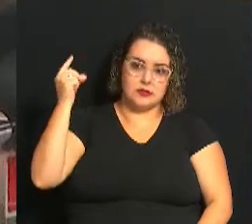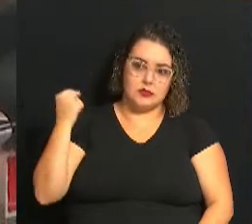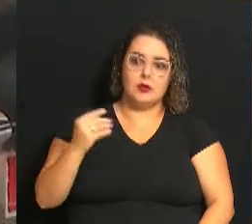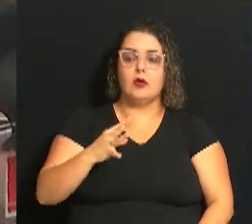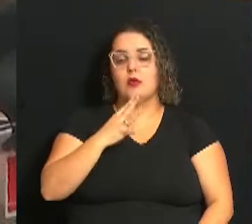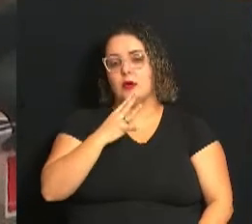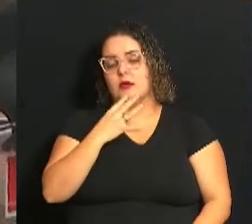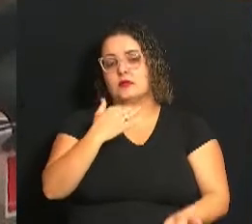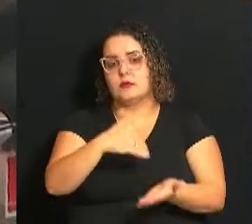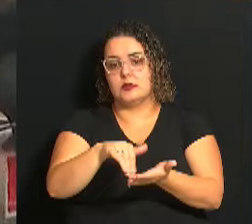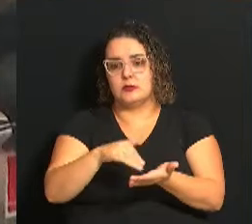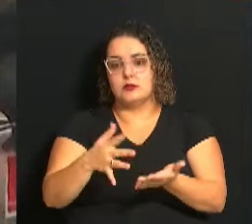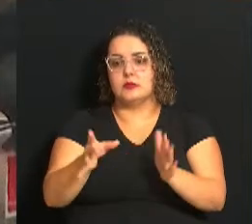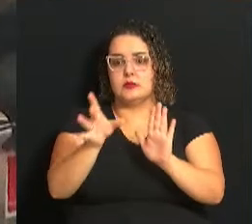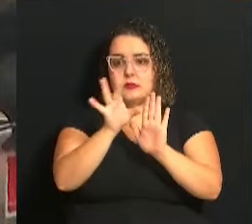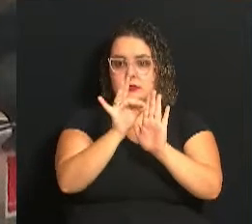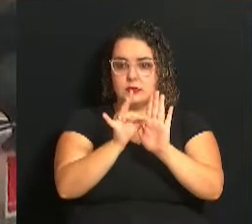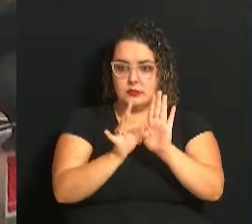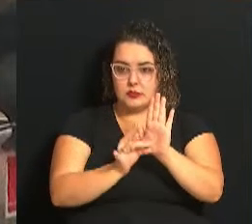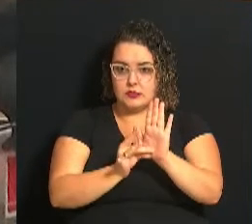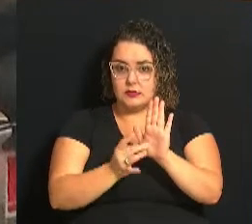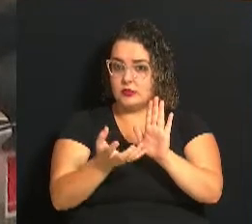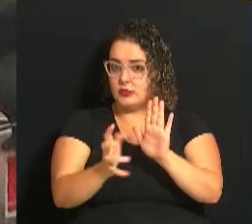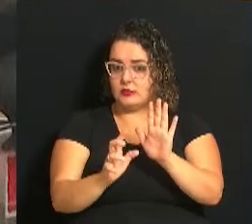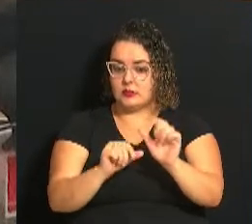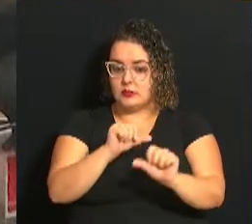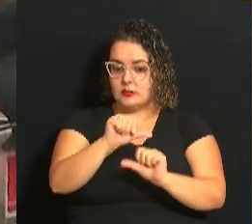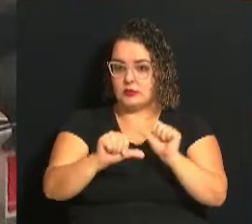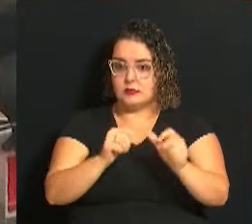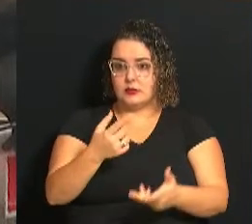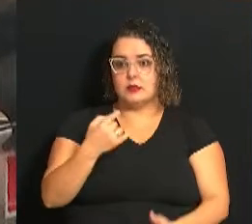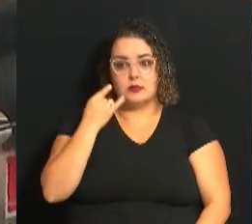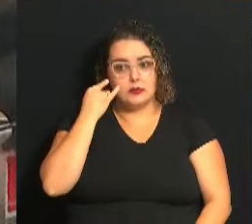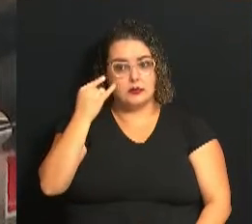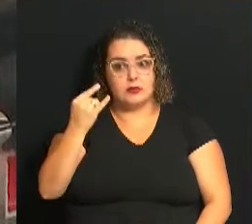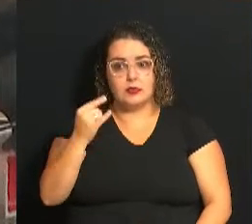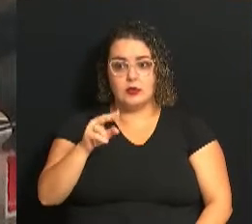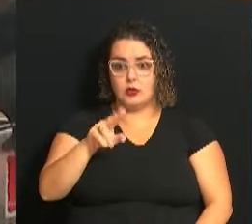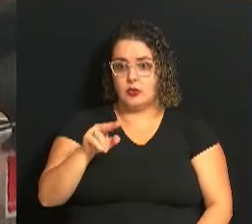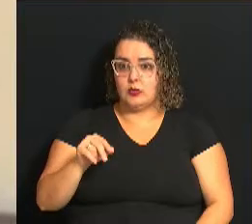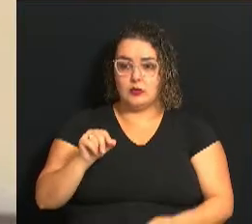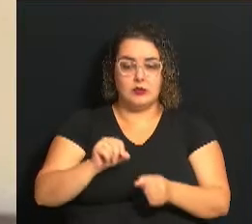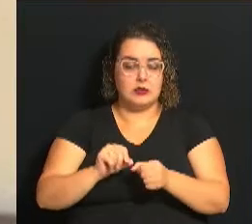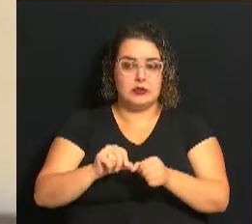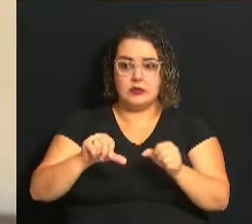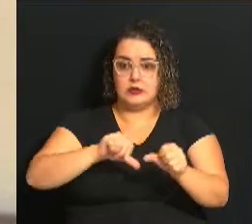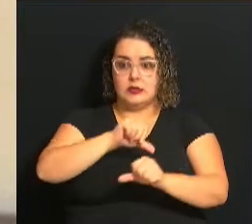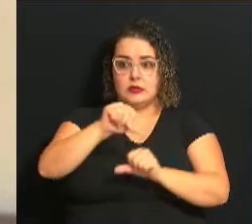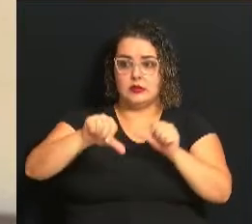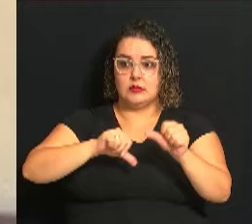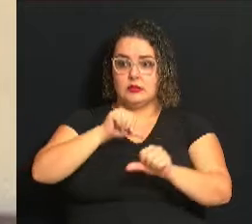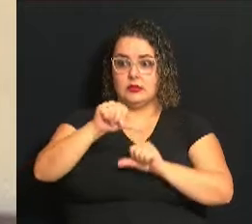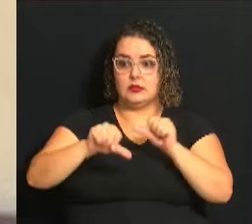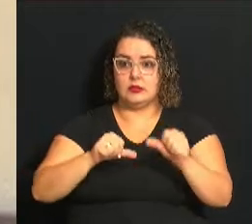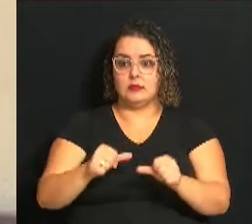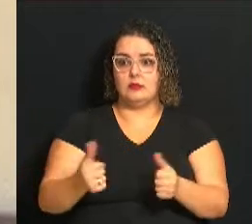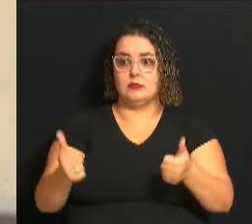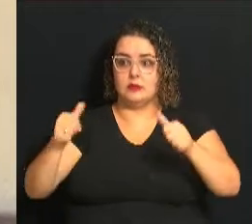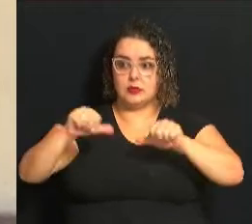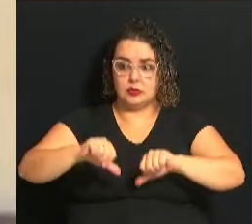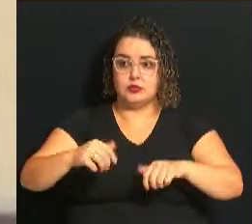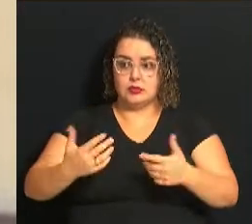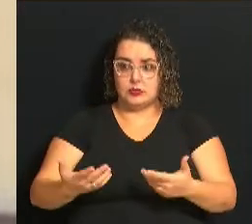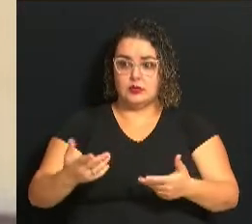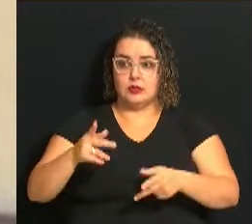e alguns dos itens a gente não queria mexer. E a nossa intenção nunca foi fazer alteração, prejudicando a população,